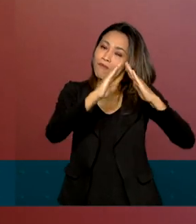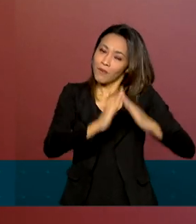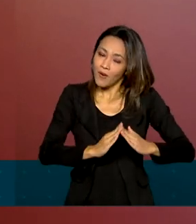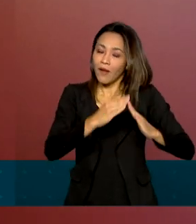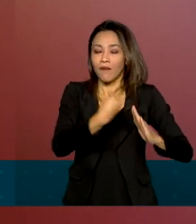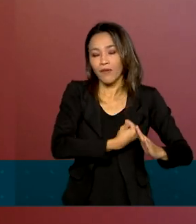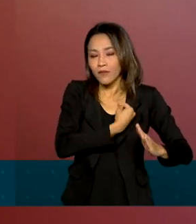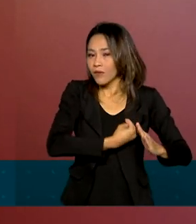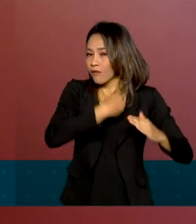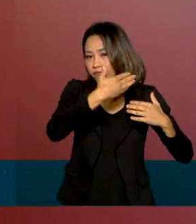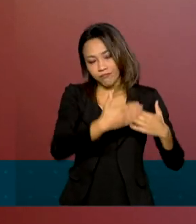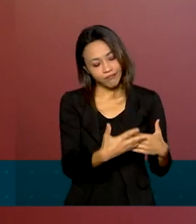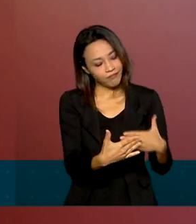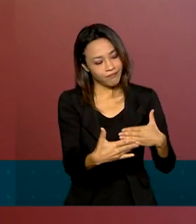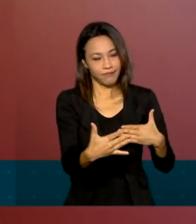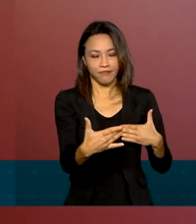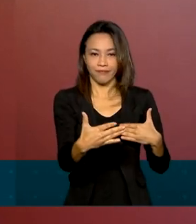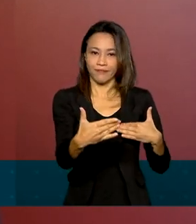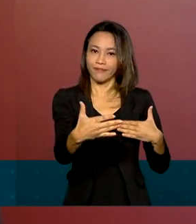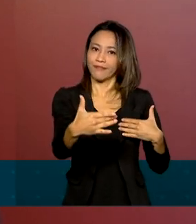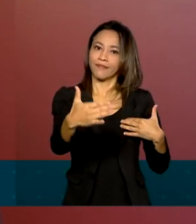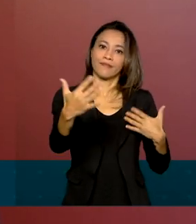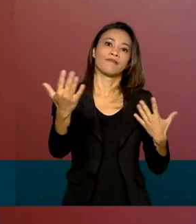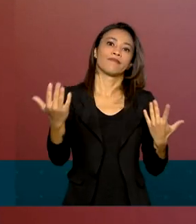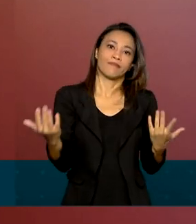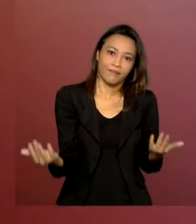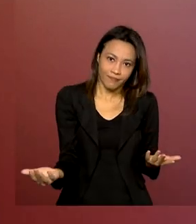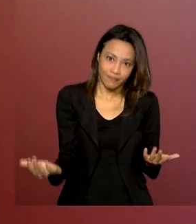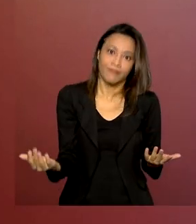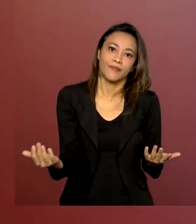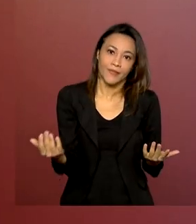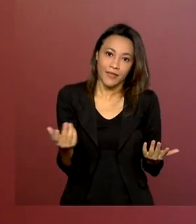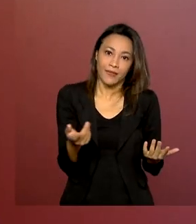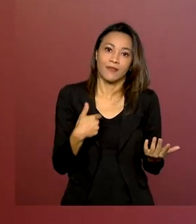né, ou se estabelecer enquanto migrante.